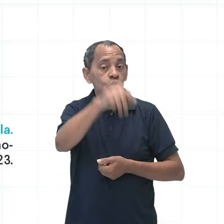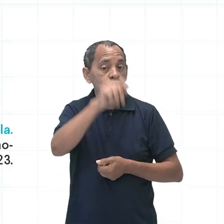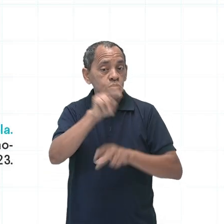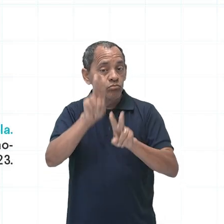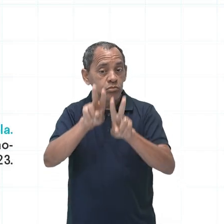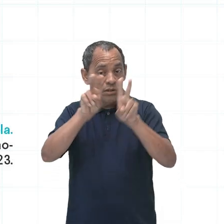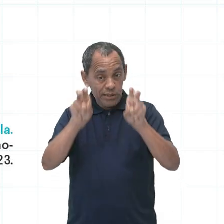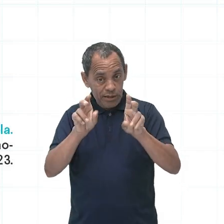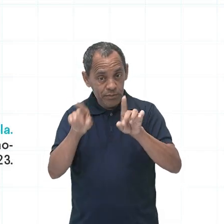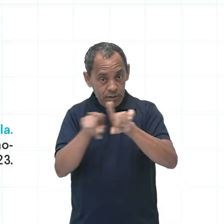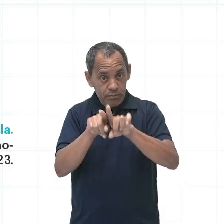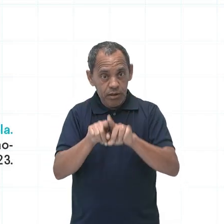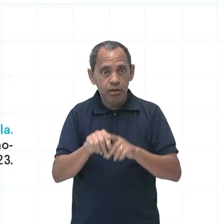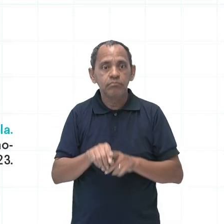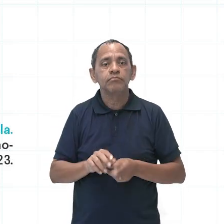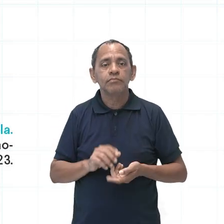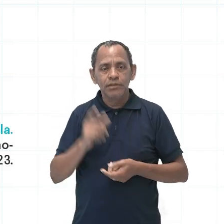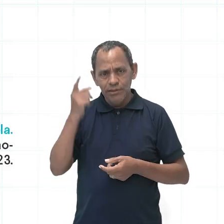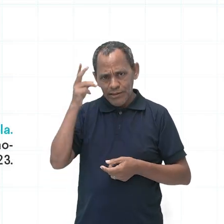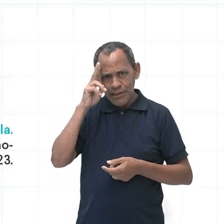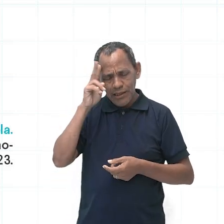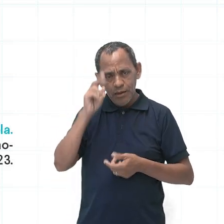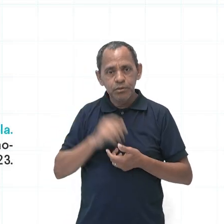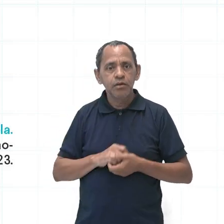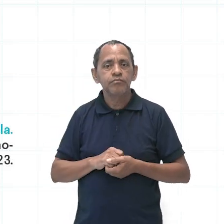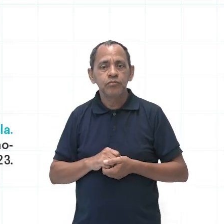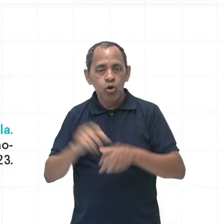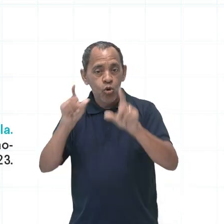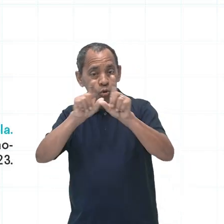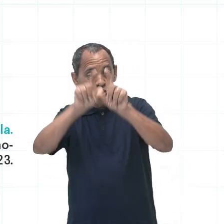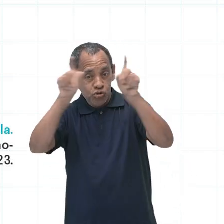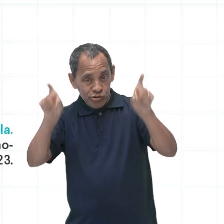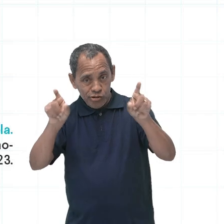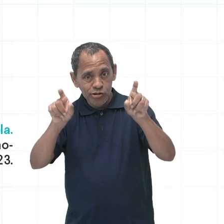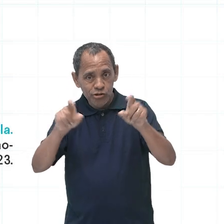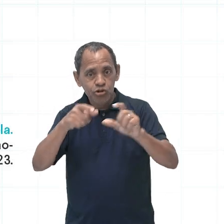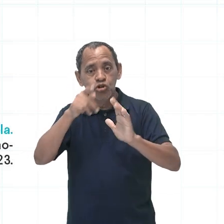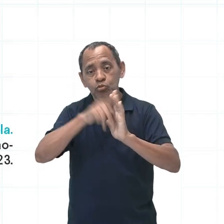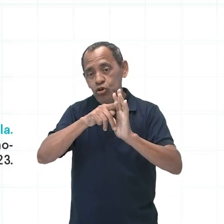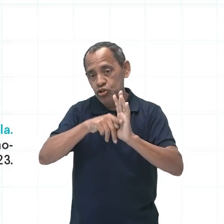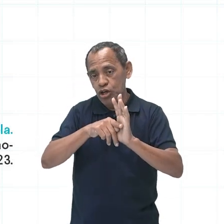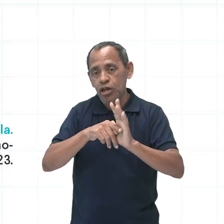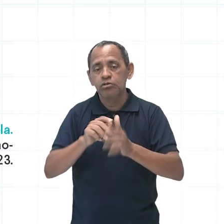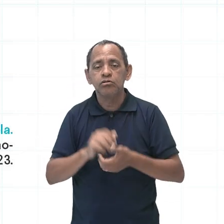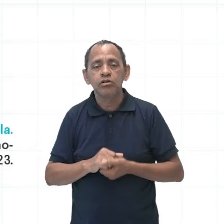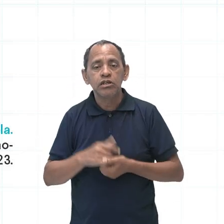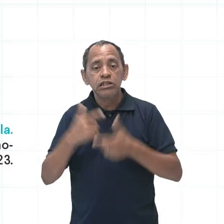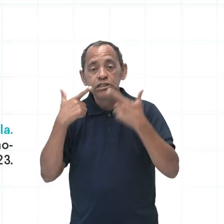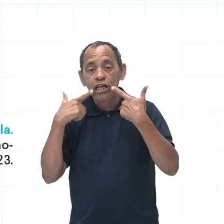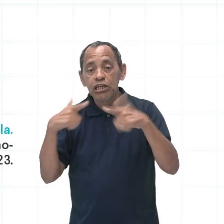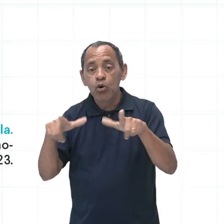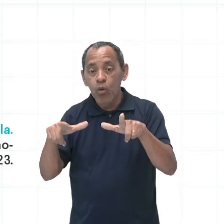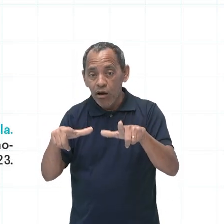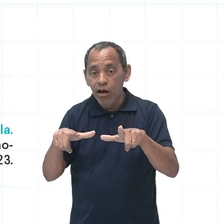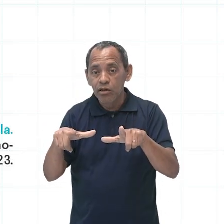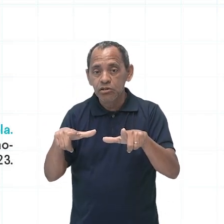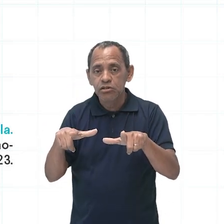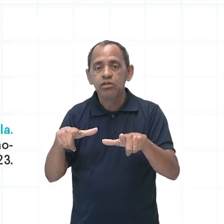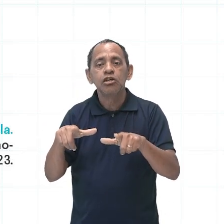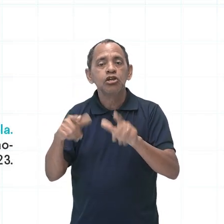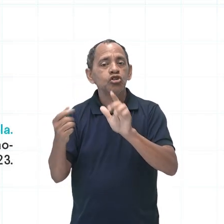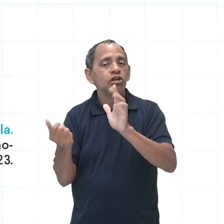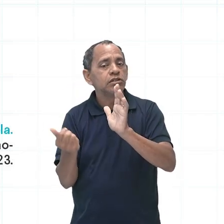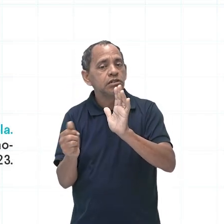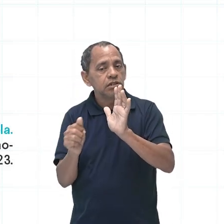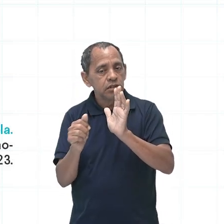né, até com o título Desenrola Brasil, essa linguagem conotativa que nós verificamos o sentido no início da aula. Percebo